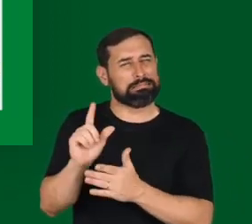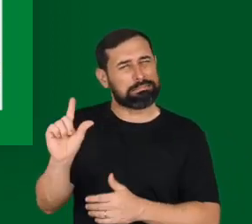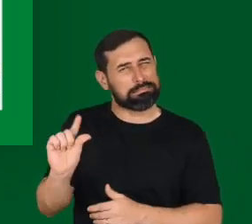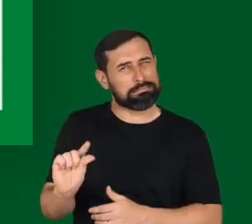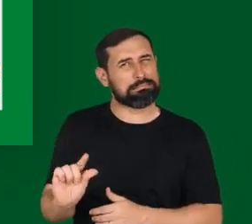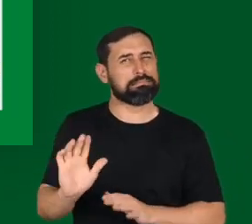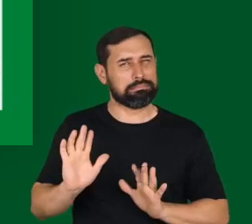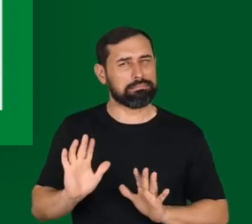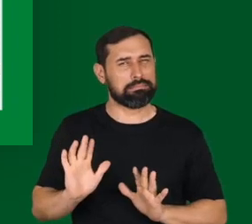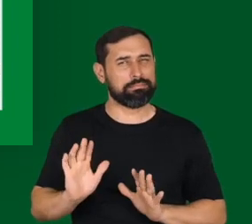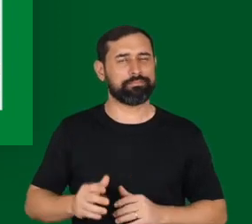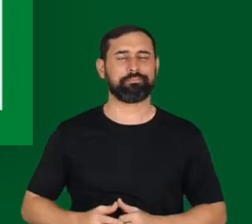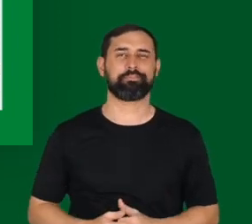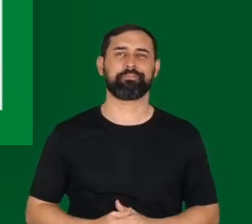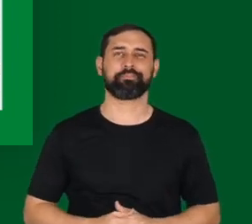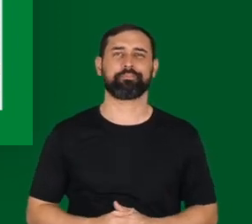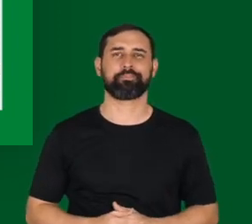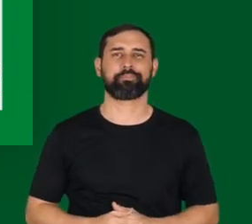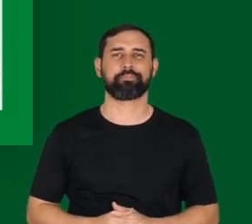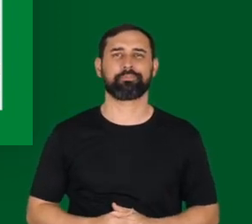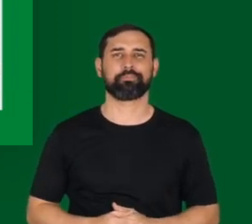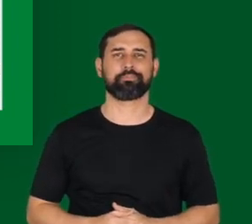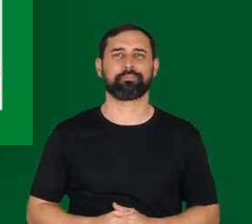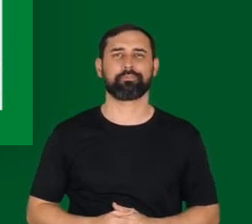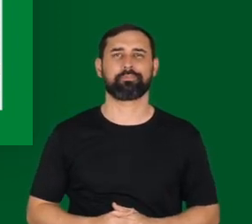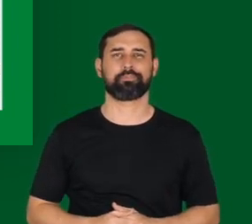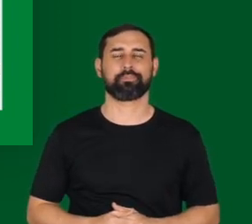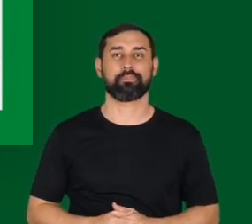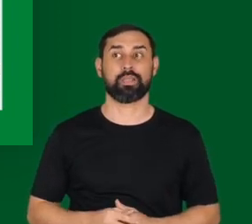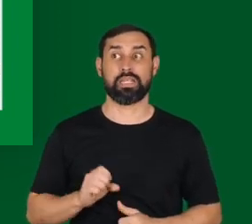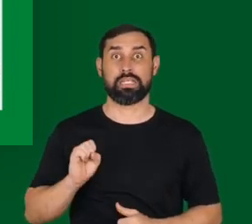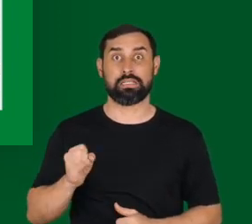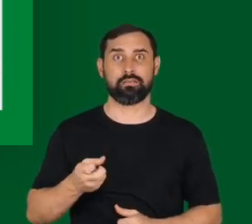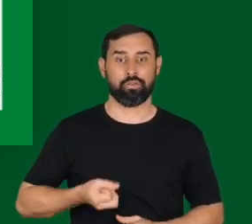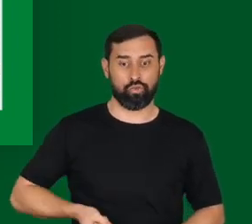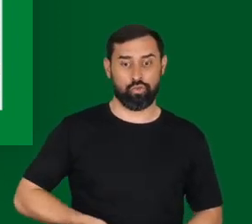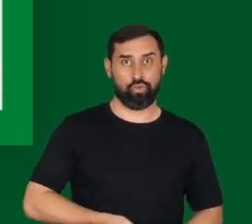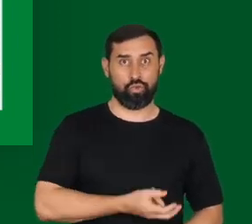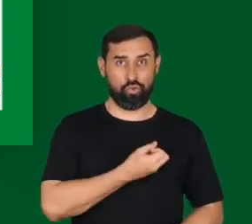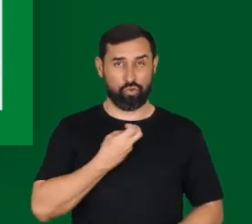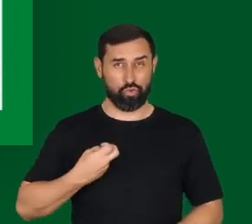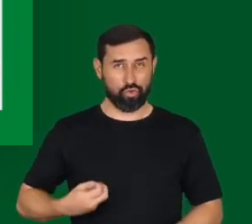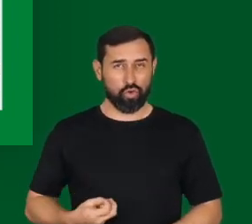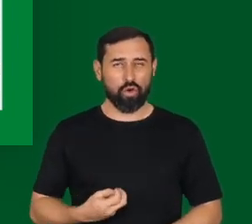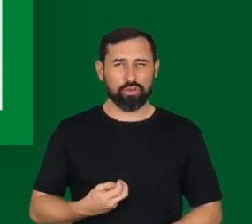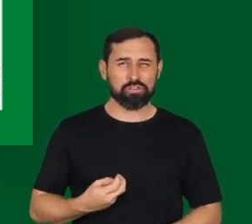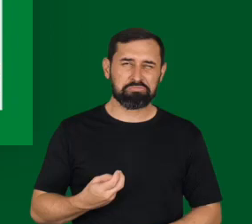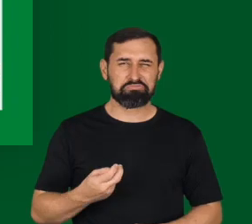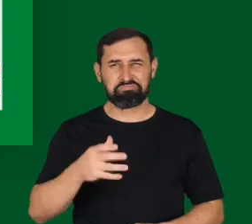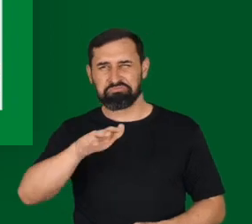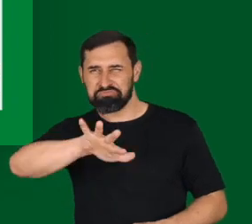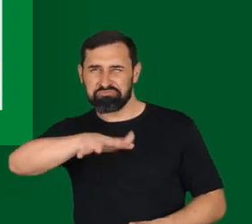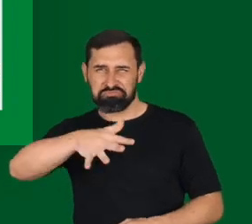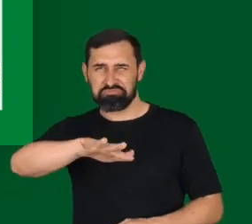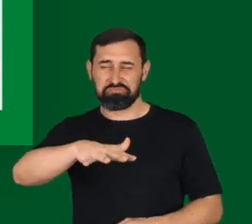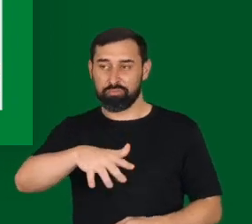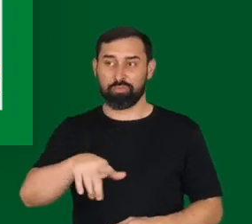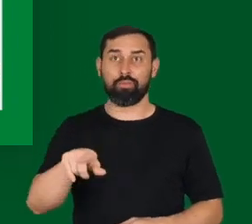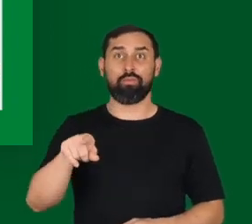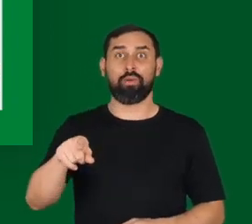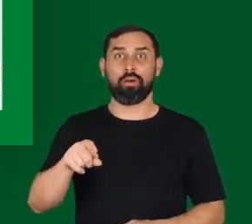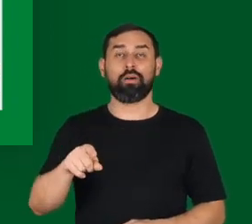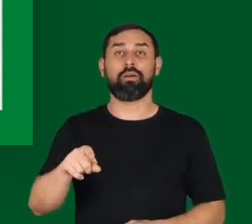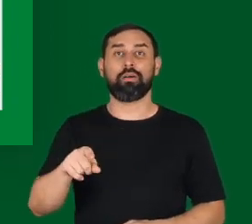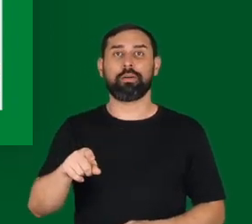desse débito urinário. Então, ele vai estar diminuído ou muito diminuído. Quando eu estou com um choque grave, moderado,